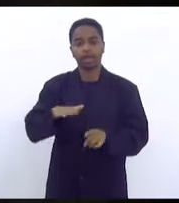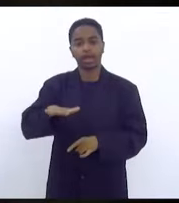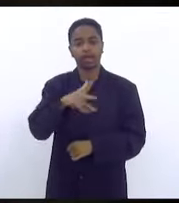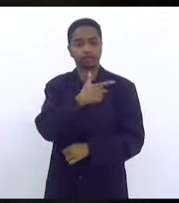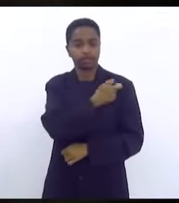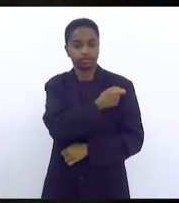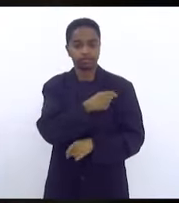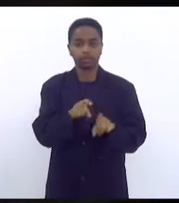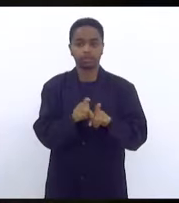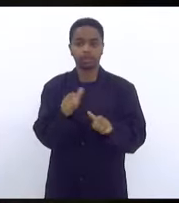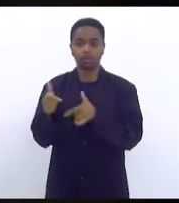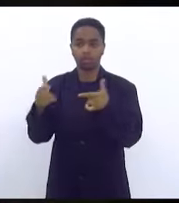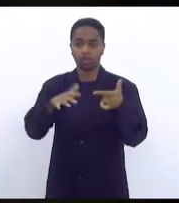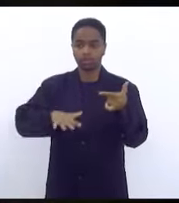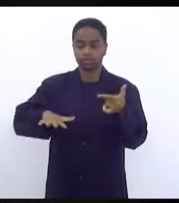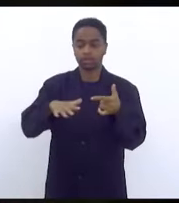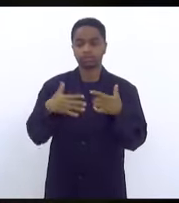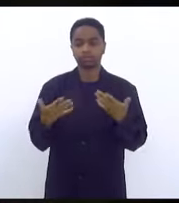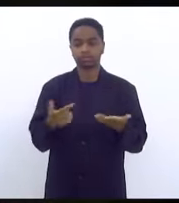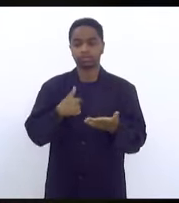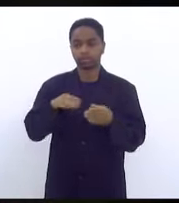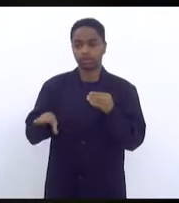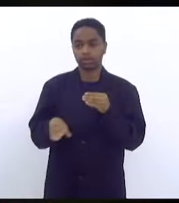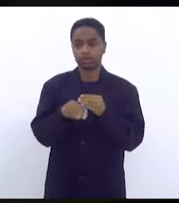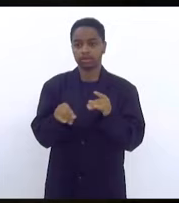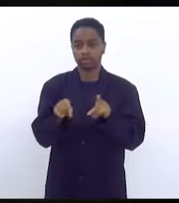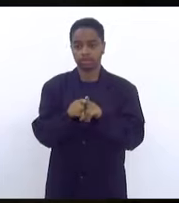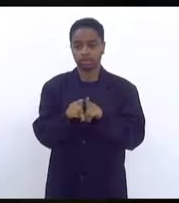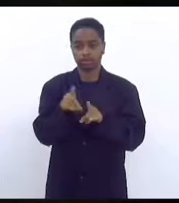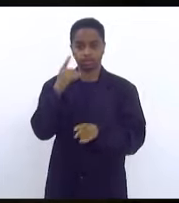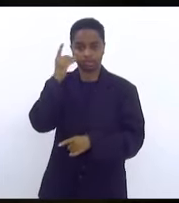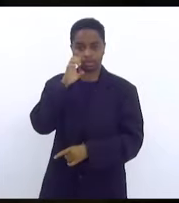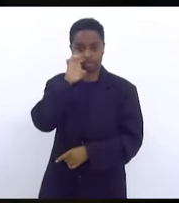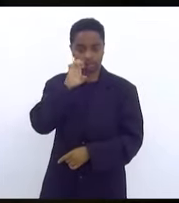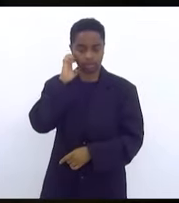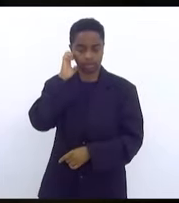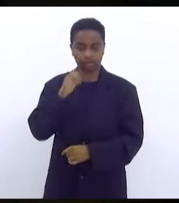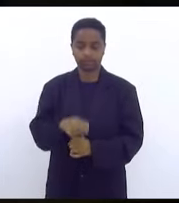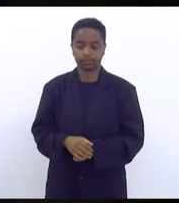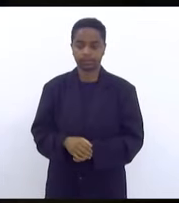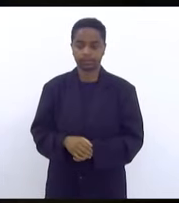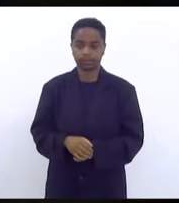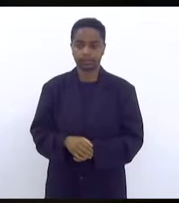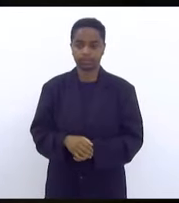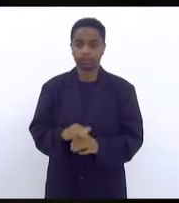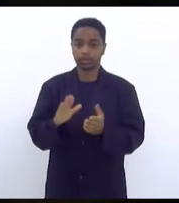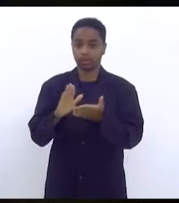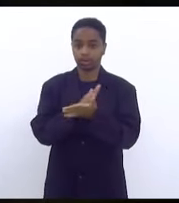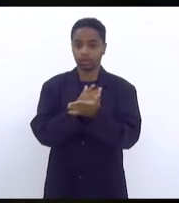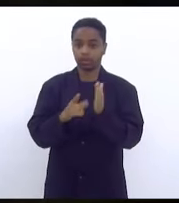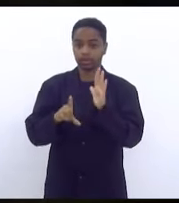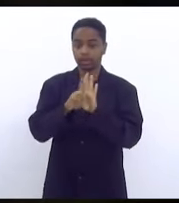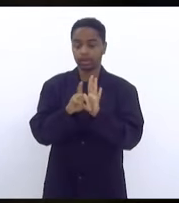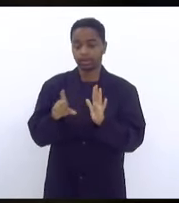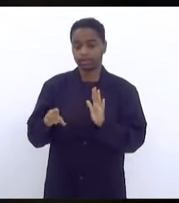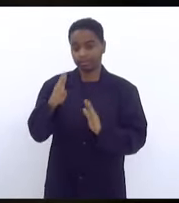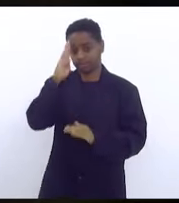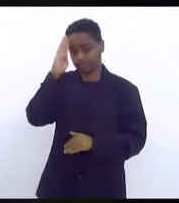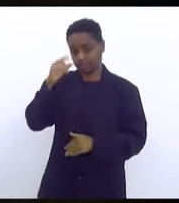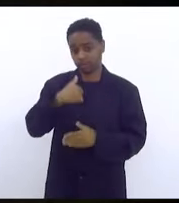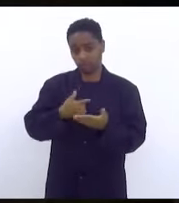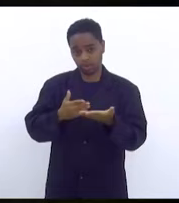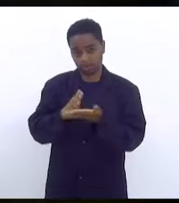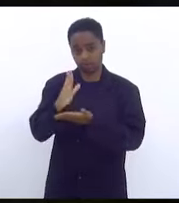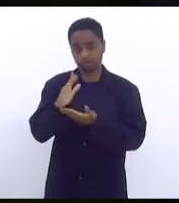em tantas outras áreas. Eu acrescento, deputada Érica, que algumas das principais leis que eu aprovei foram